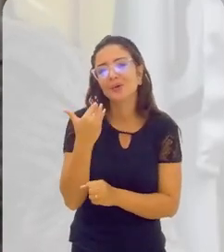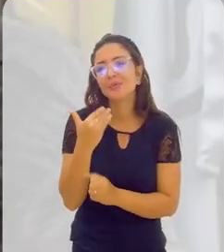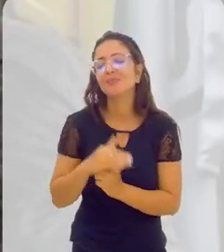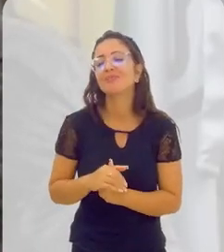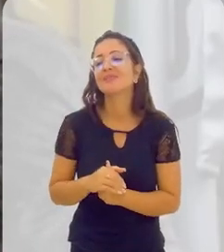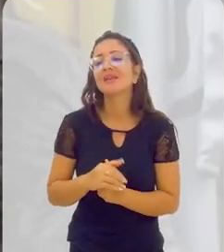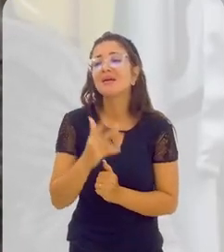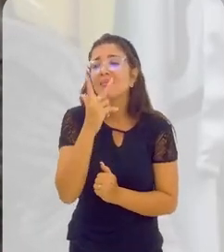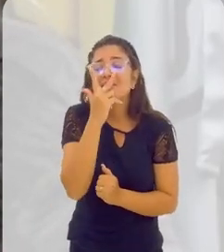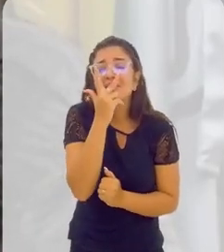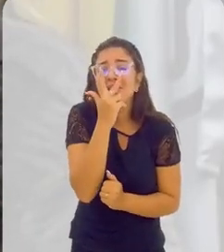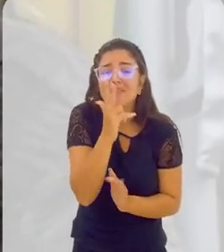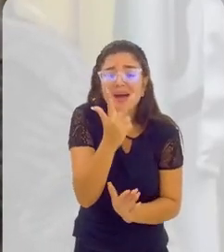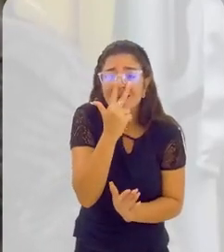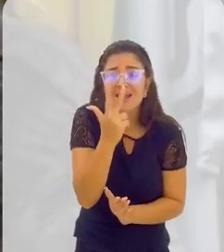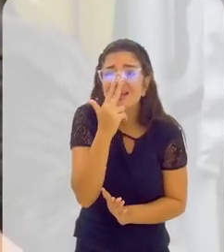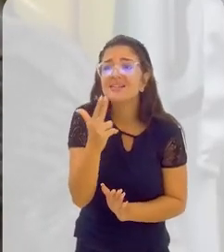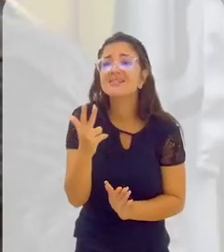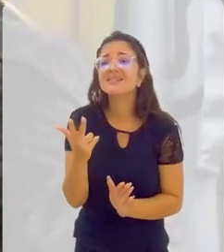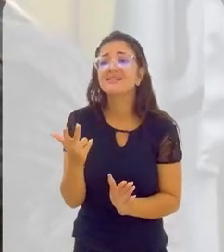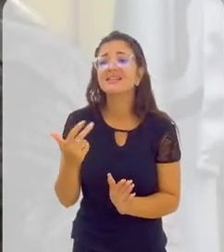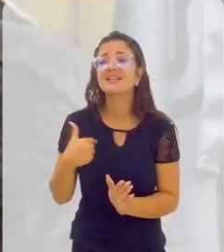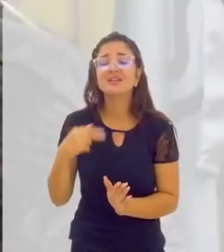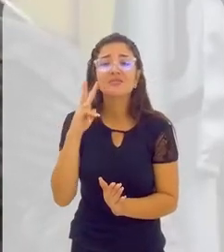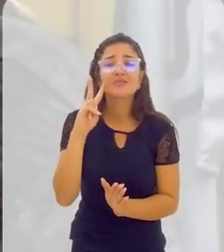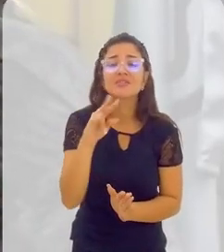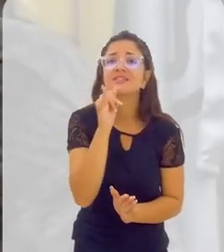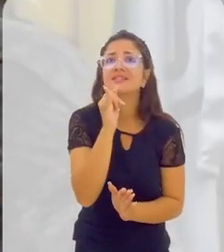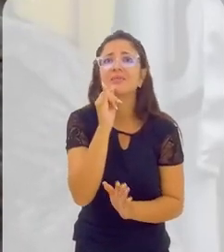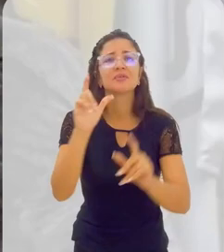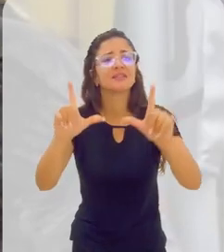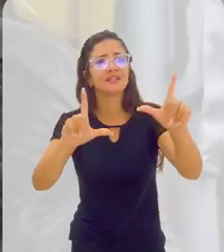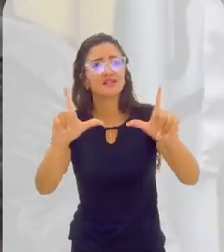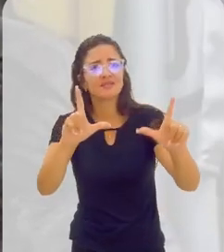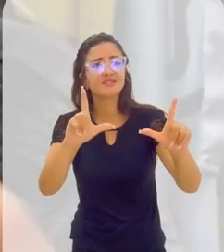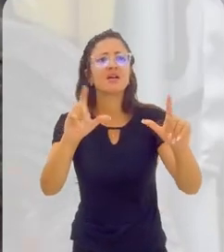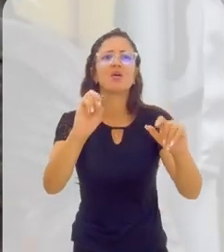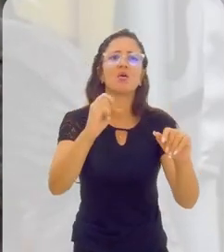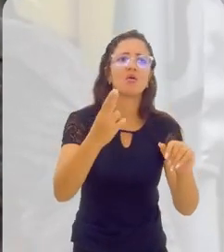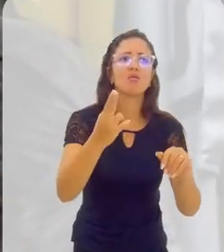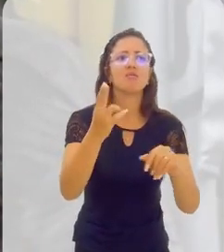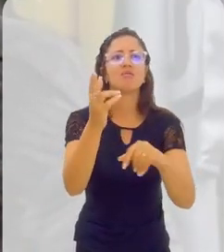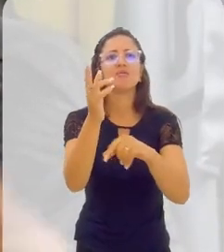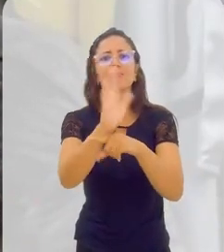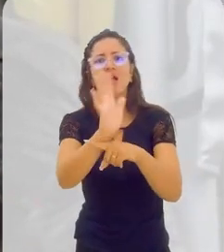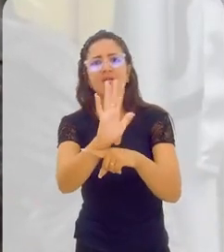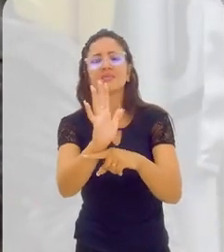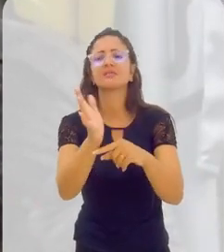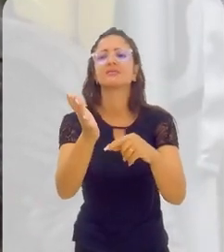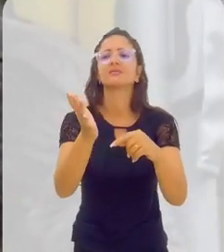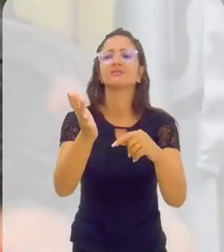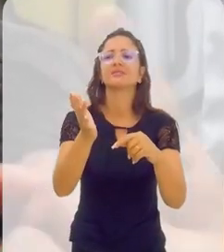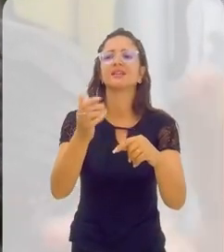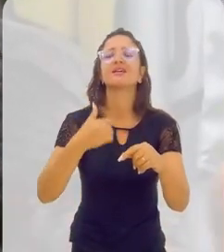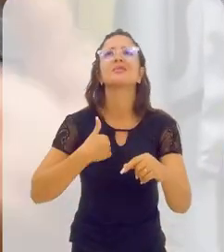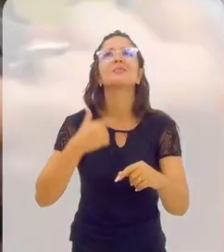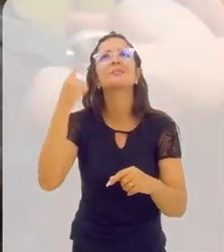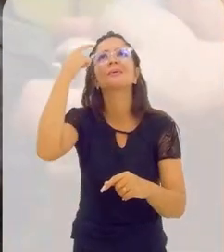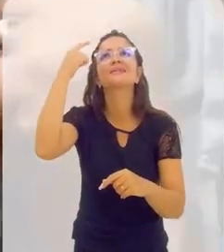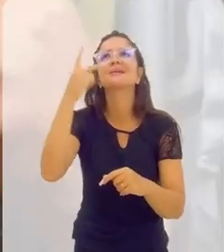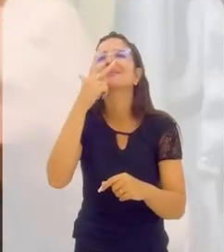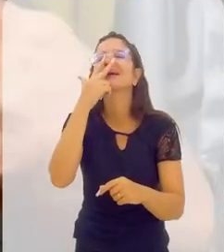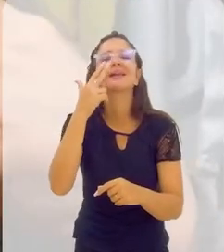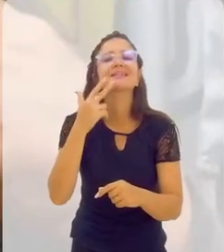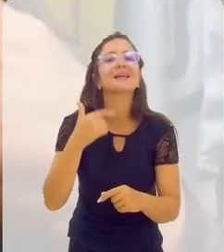mim ela tá em casa assim eu vejo por exemplo uma notícia de televisão um filme que eu ia não vou esperar